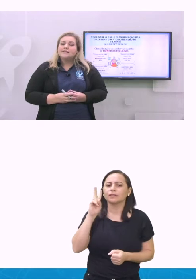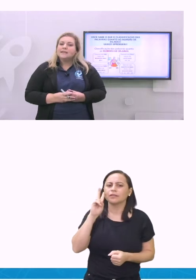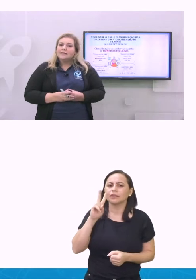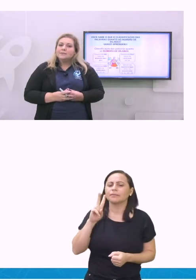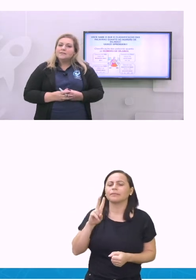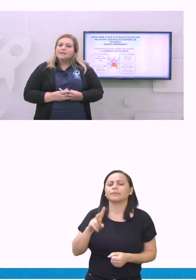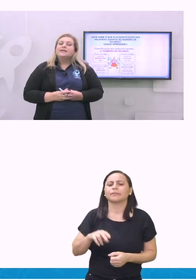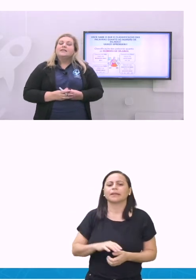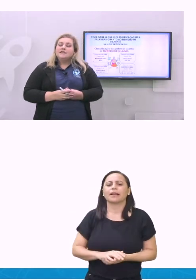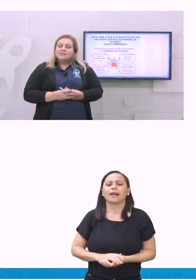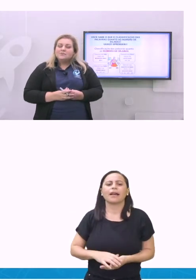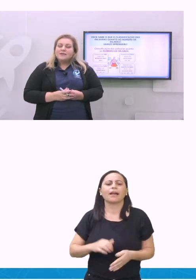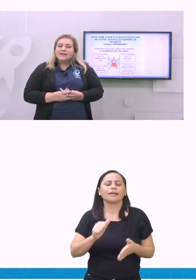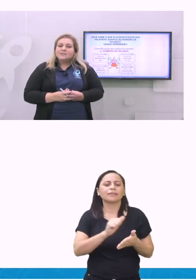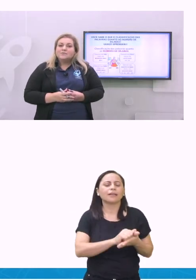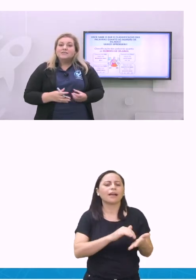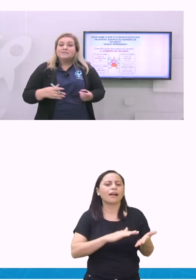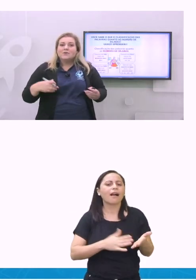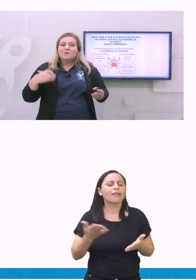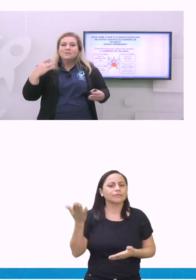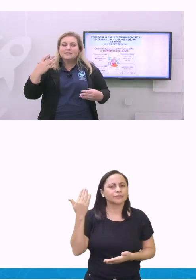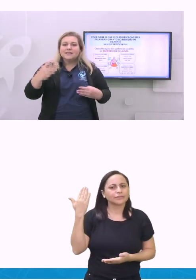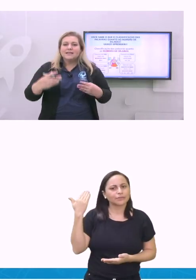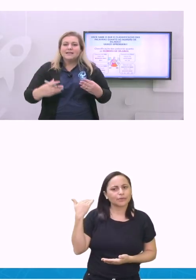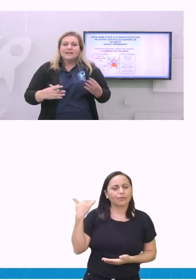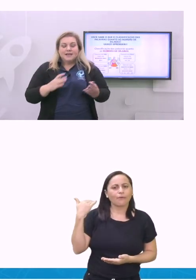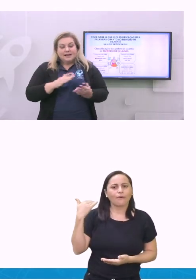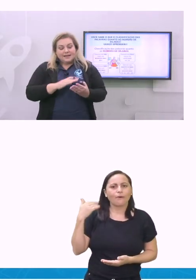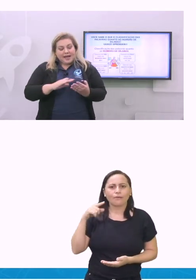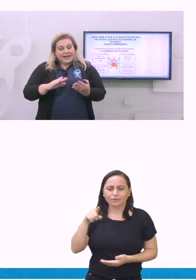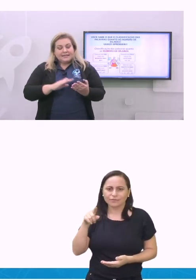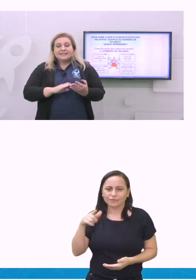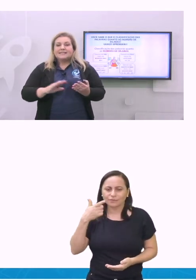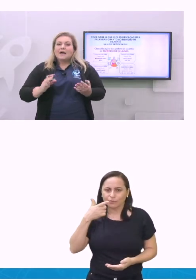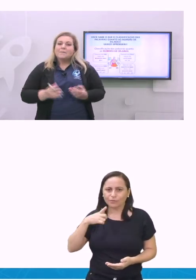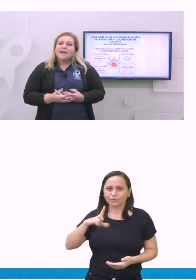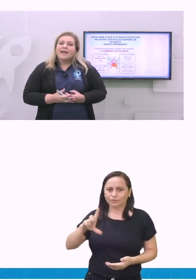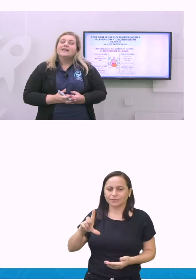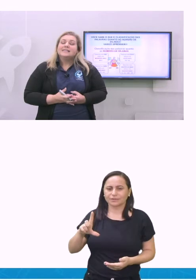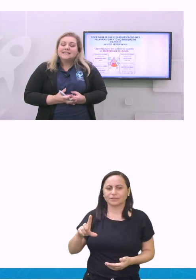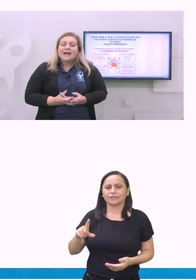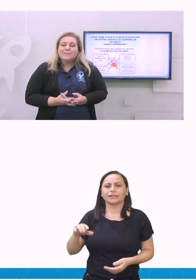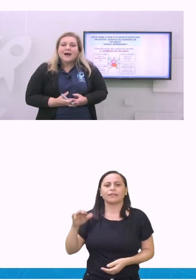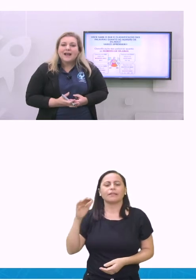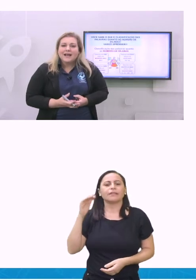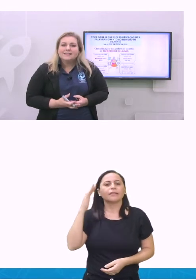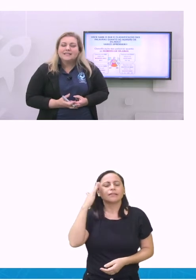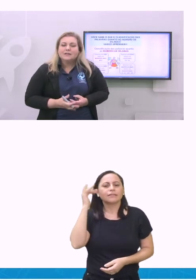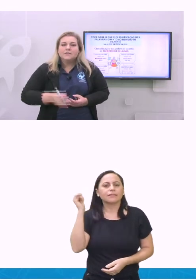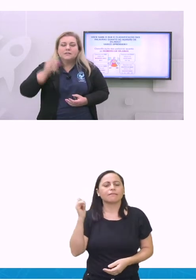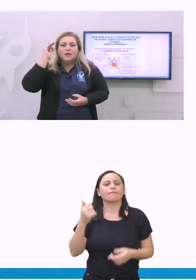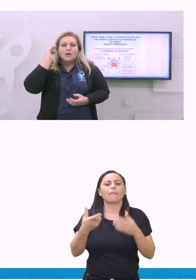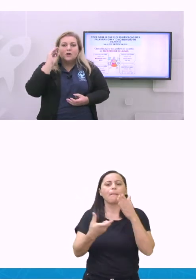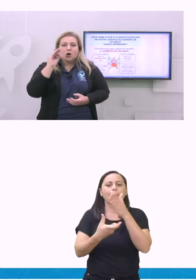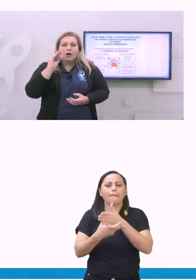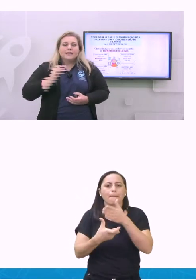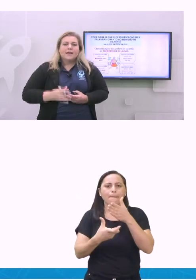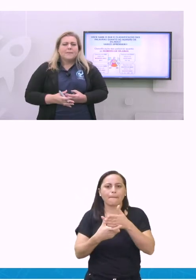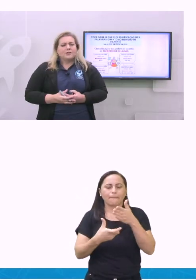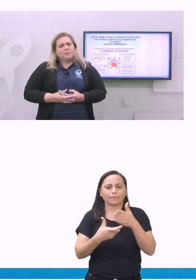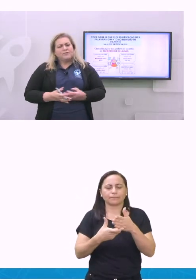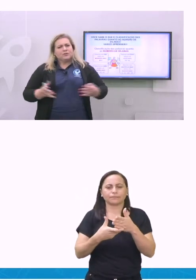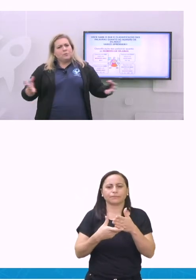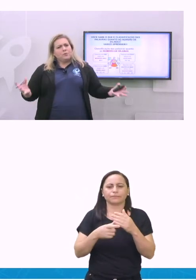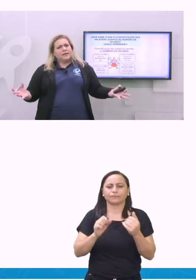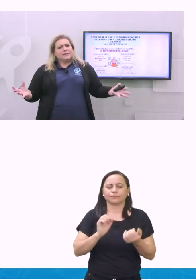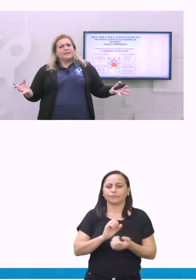das sílabas. Isso mesmo, você vai conseguir ali saber separar as sílabas